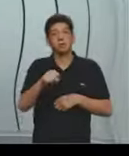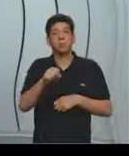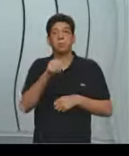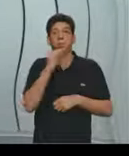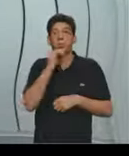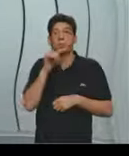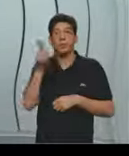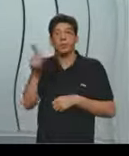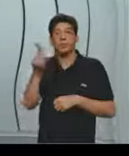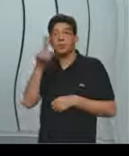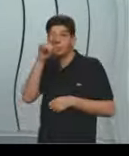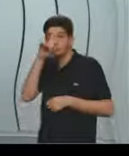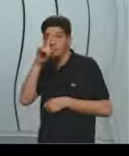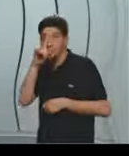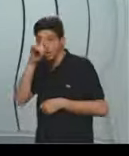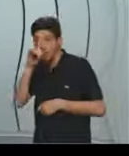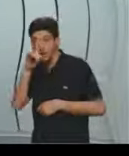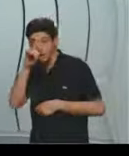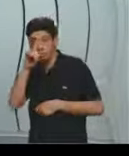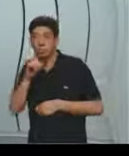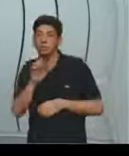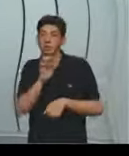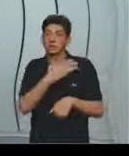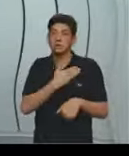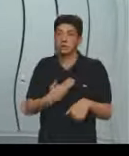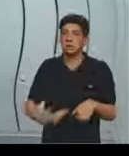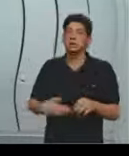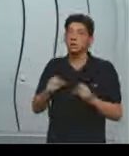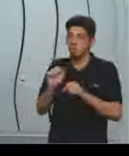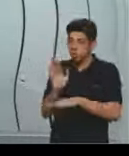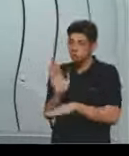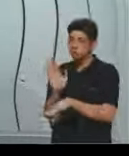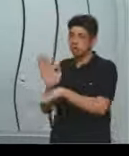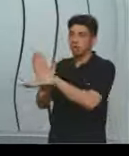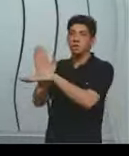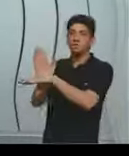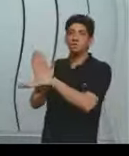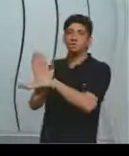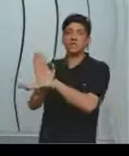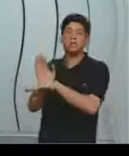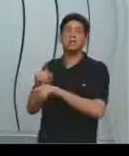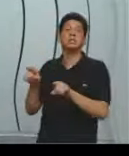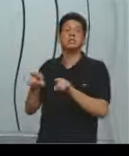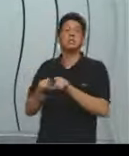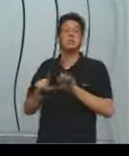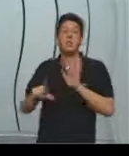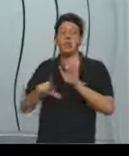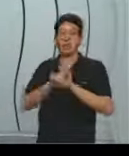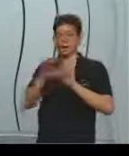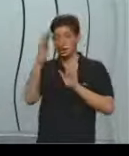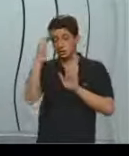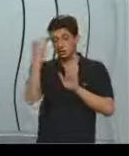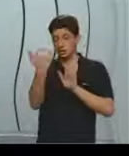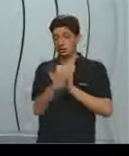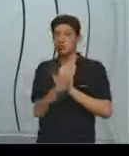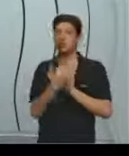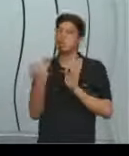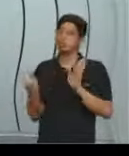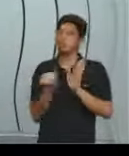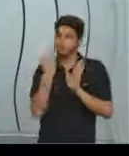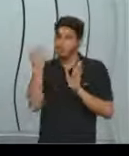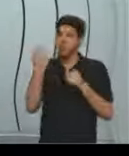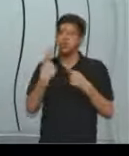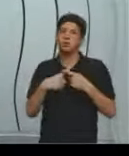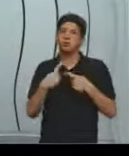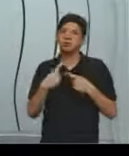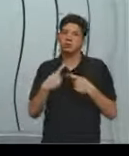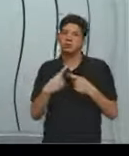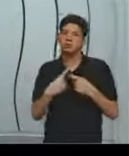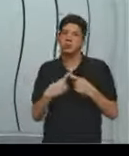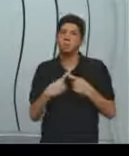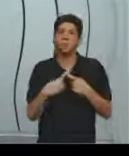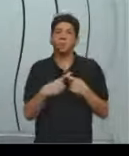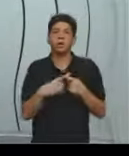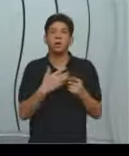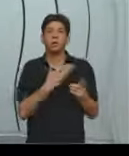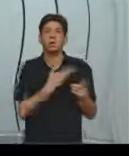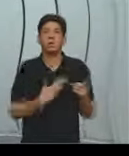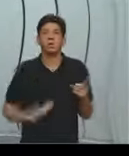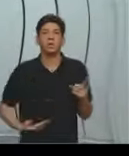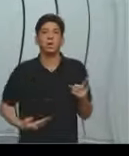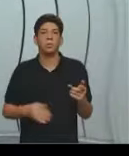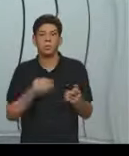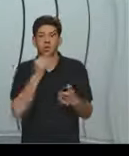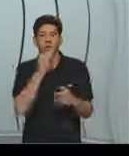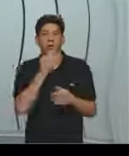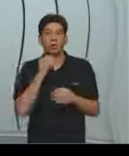outro vai risco e mais para garantir o cumprimento da lei isso é muito importante discutir isso o estado de geralmente quando você